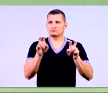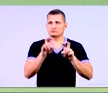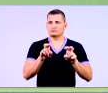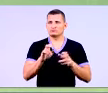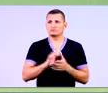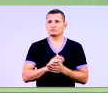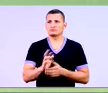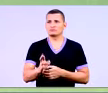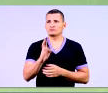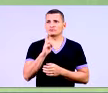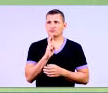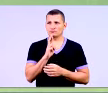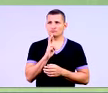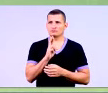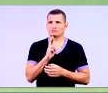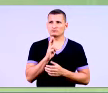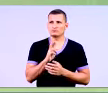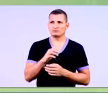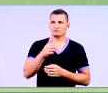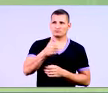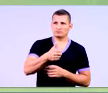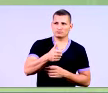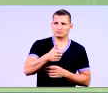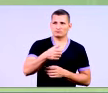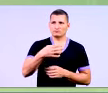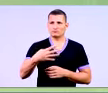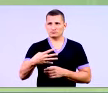retornar 14